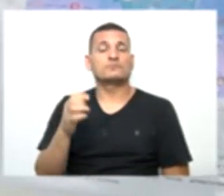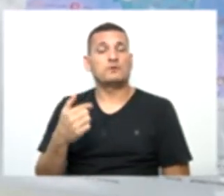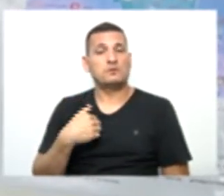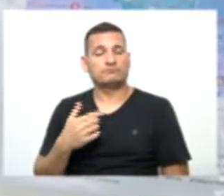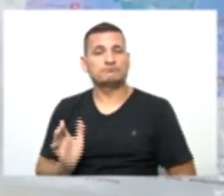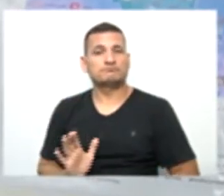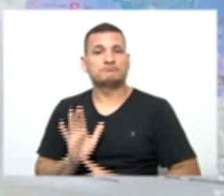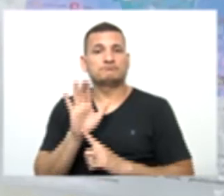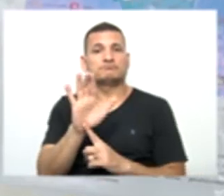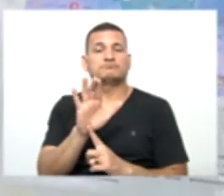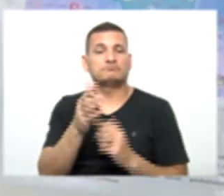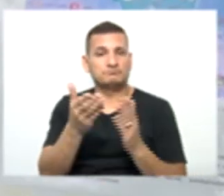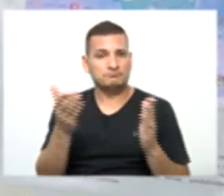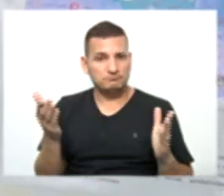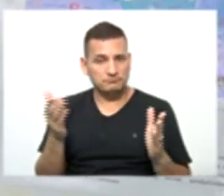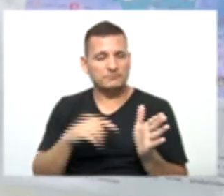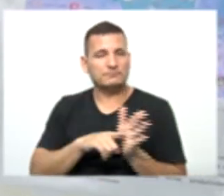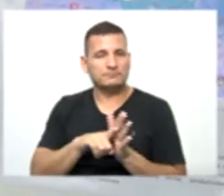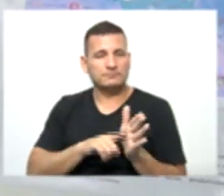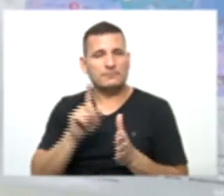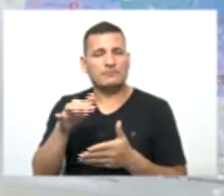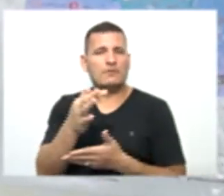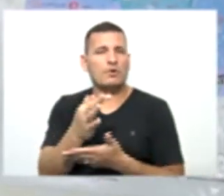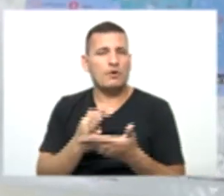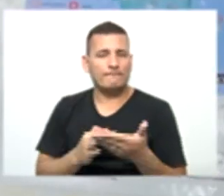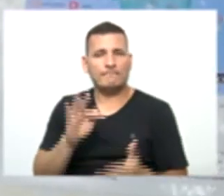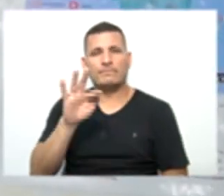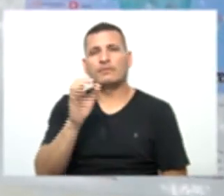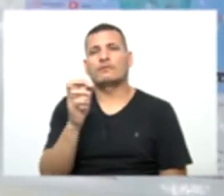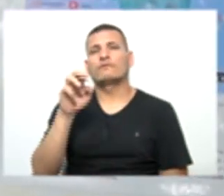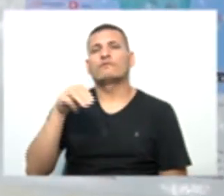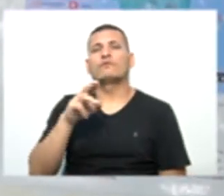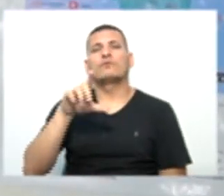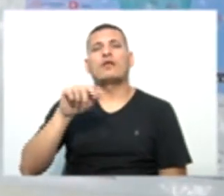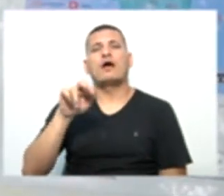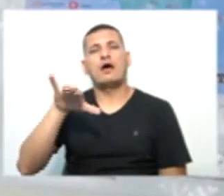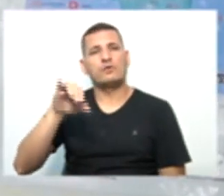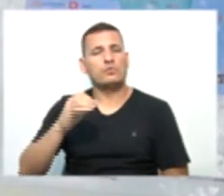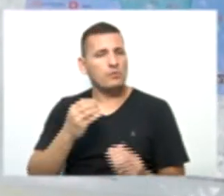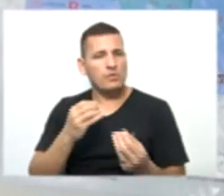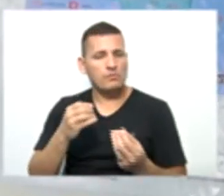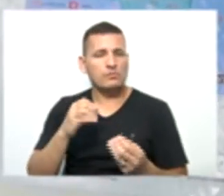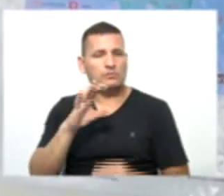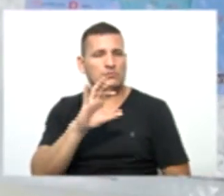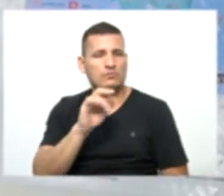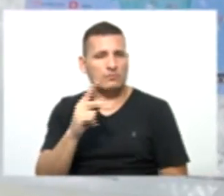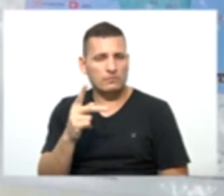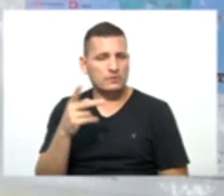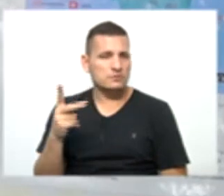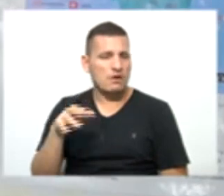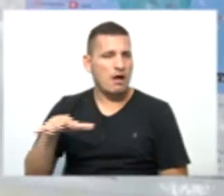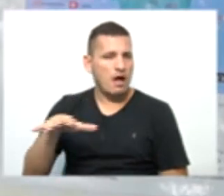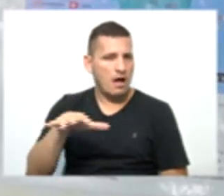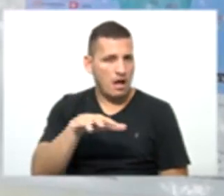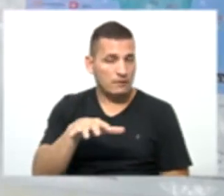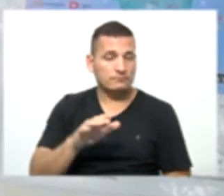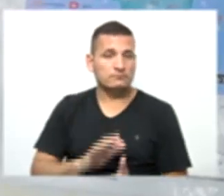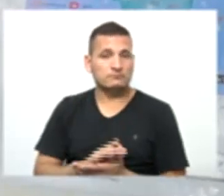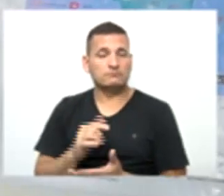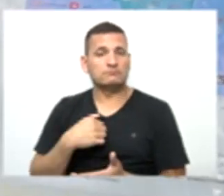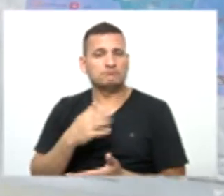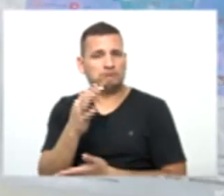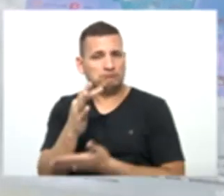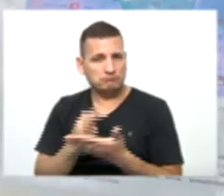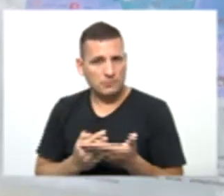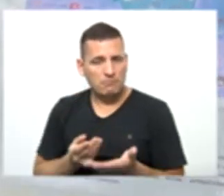pesquisa, do formulário que apliquei com várias pessoas sobre cooperativismo e seus ramos. Eu apliquei um formulário junto a 20